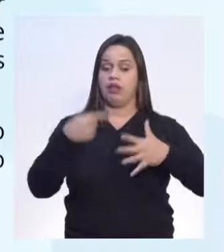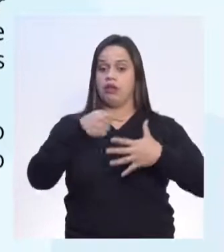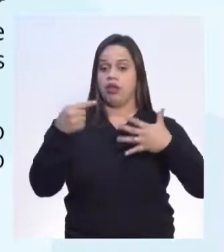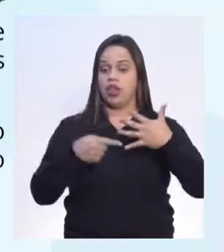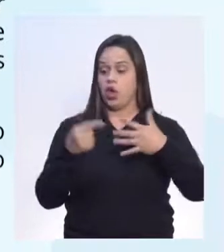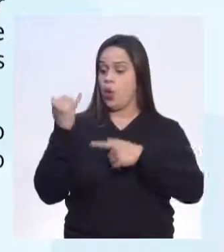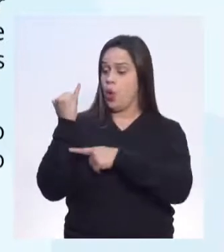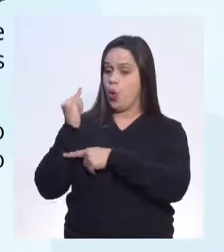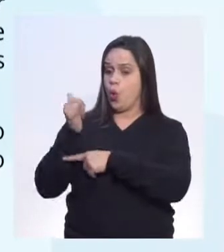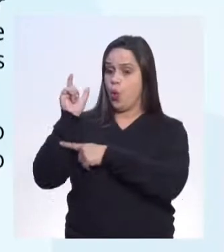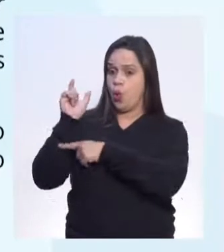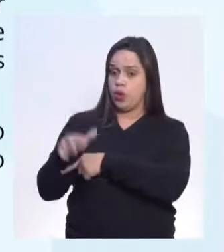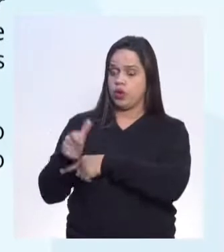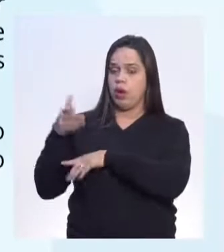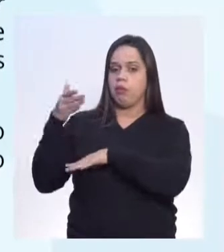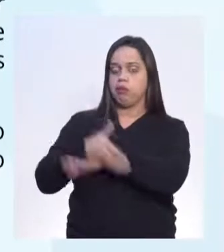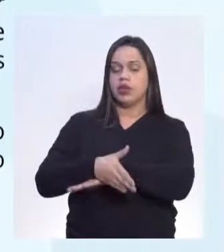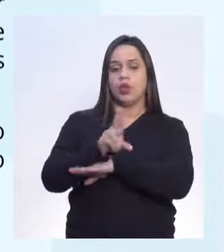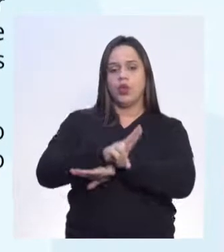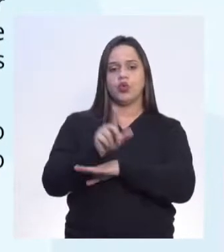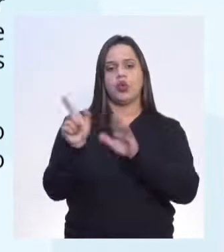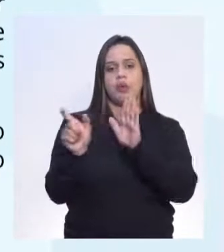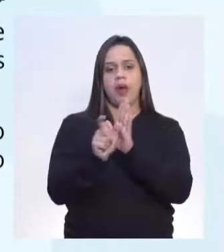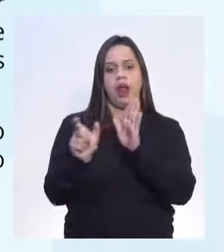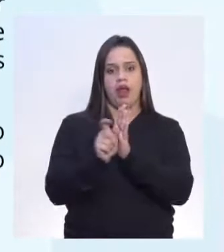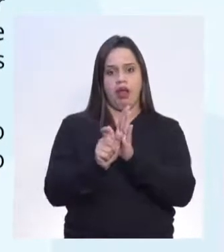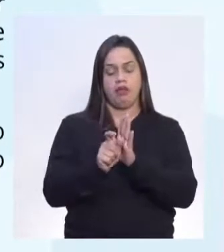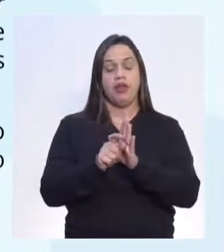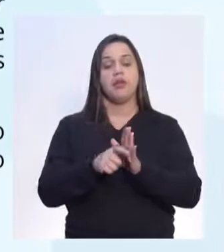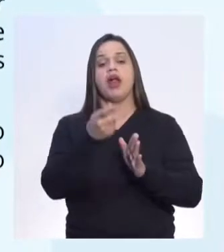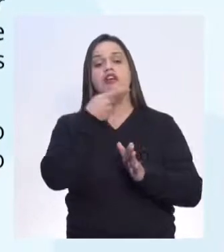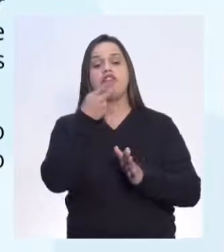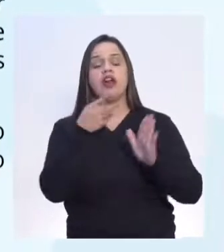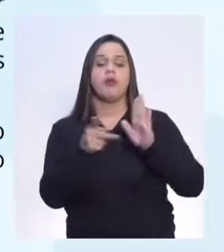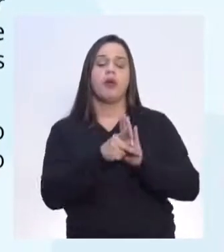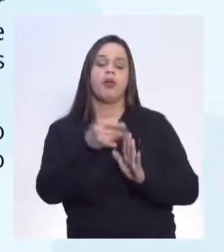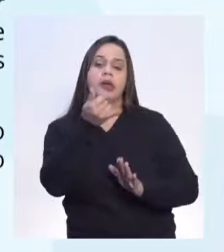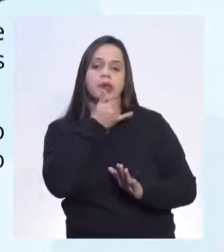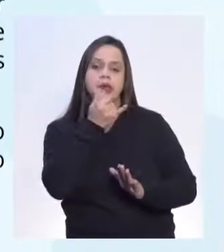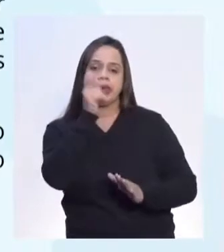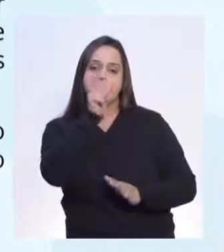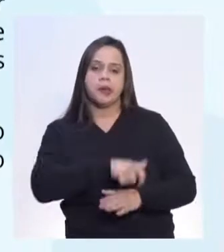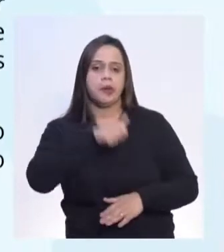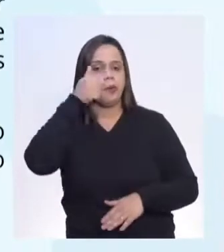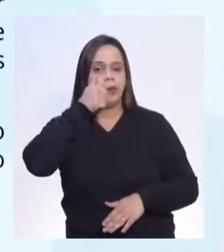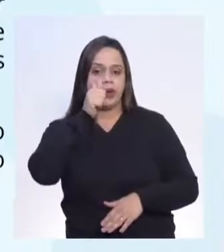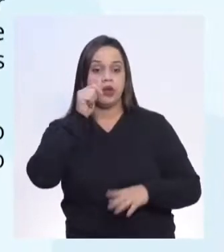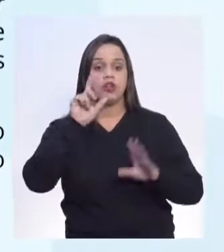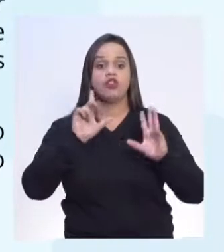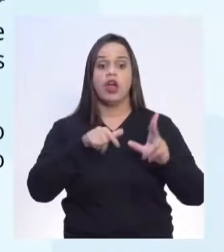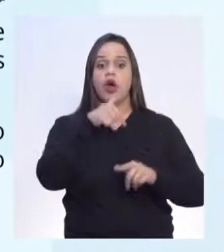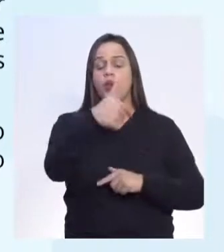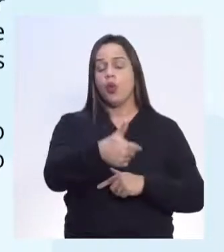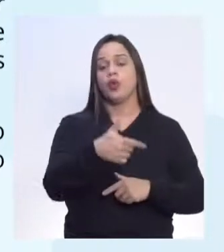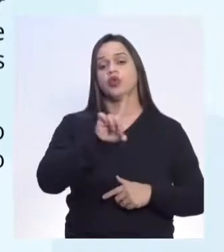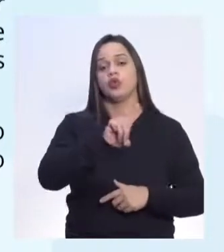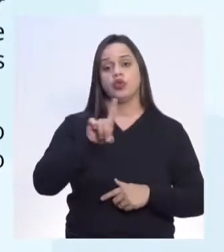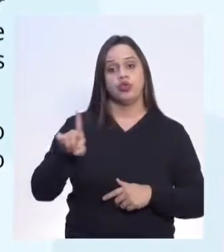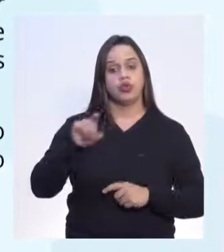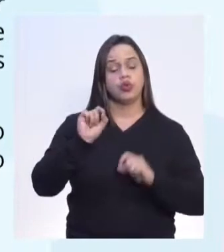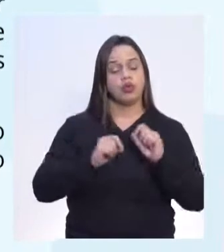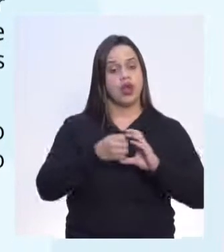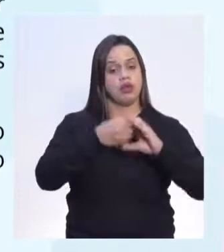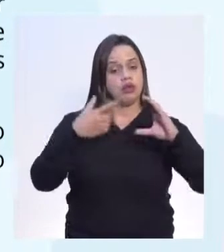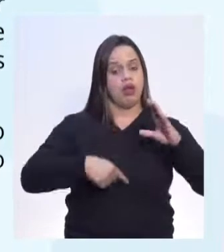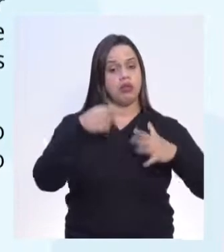do narrador ao utilizar as próprias palavras para se referir à lamentação do Pedrinho. Já o discurso direto é